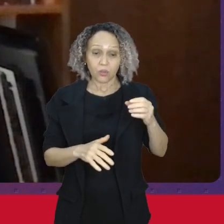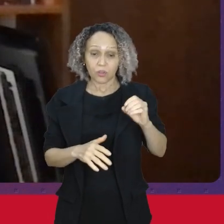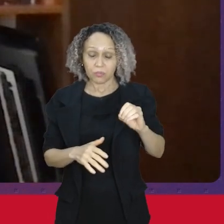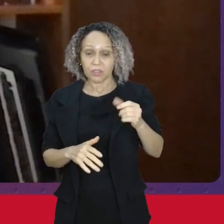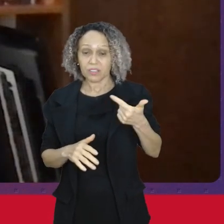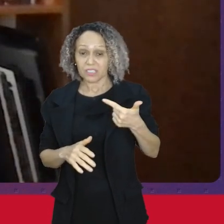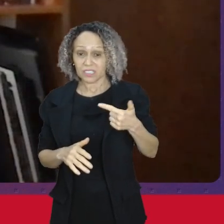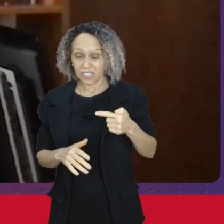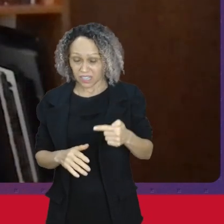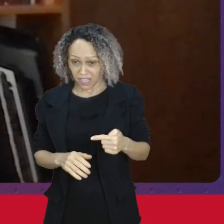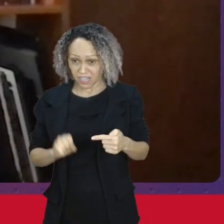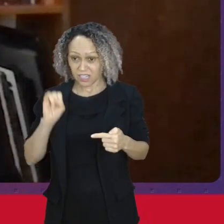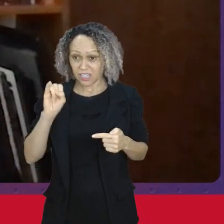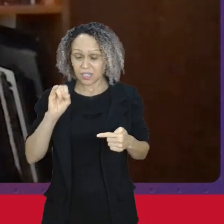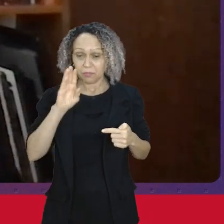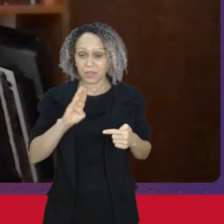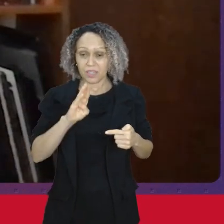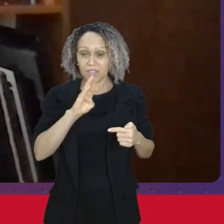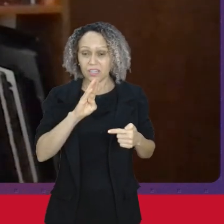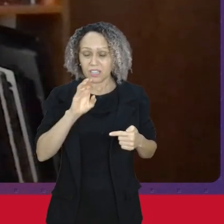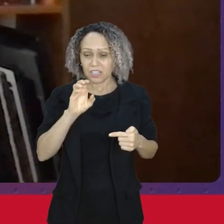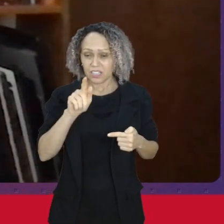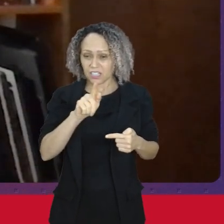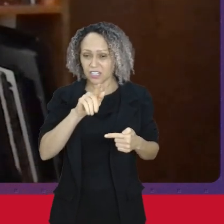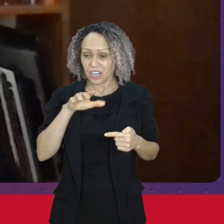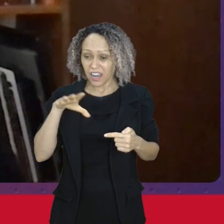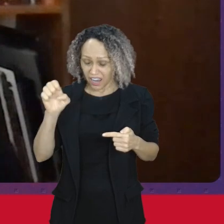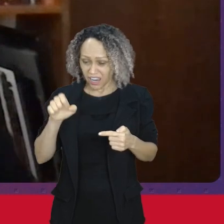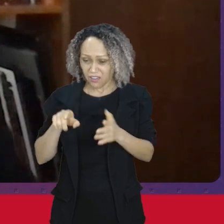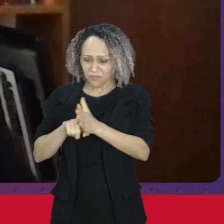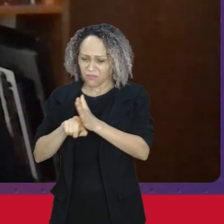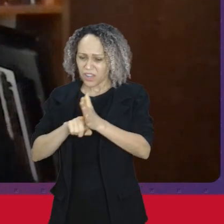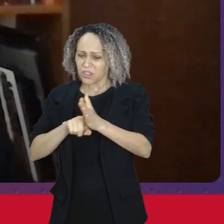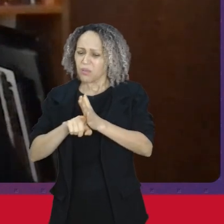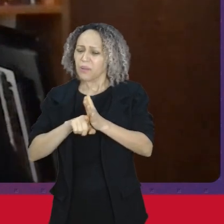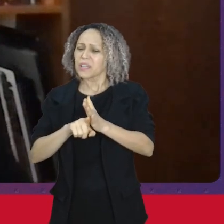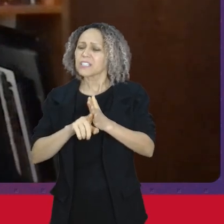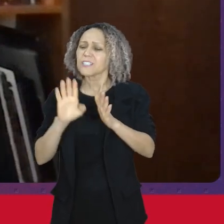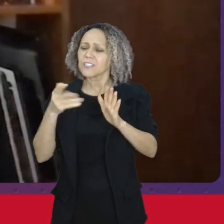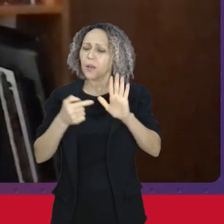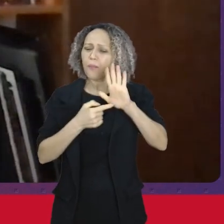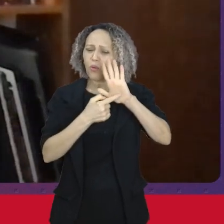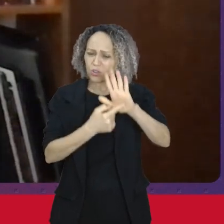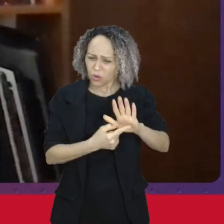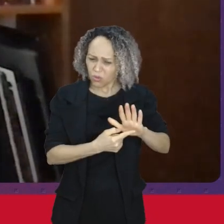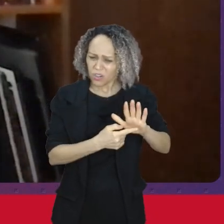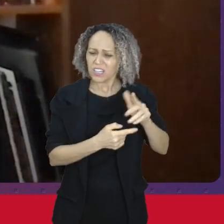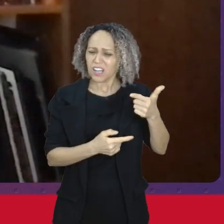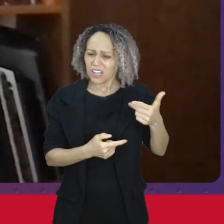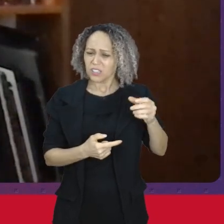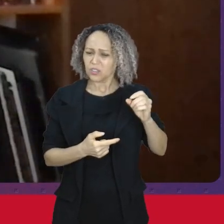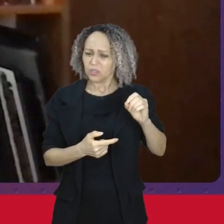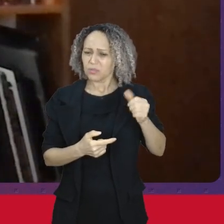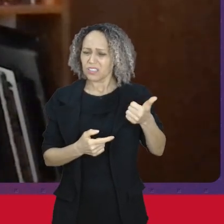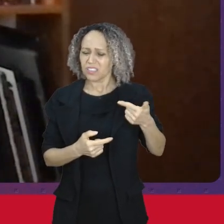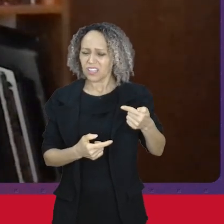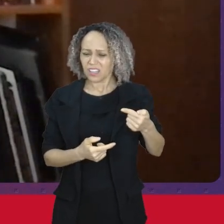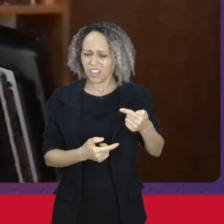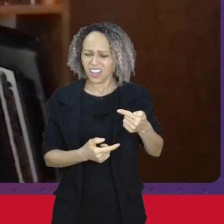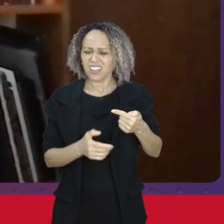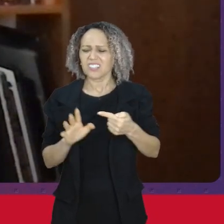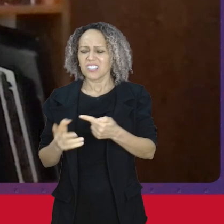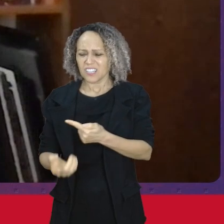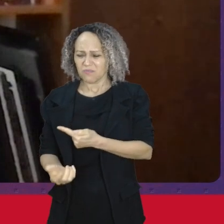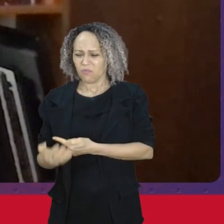quando o IBGE fez uma pesquisa, que chama Pesquisa de Orçamento Familiar, né? Então, o Brasil saiu do mapa